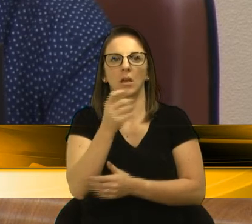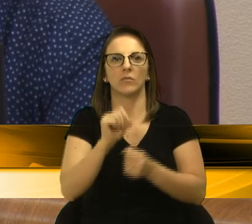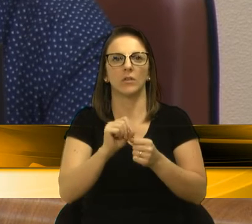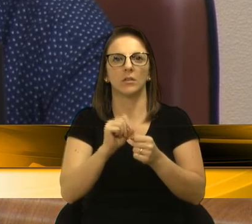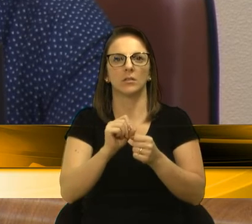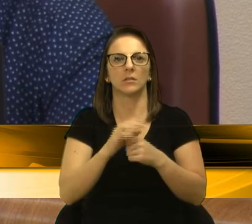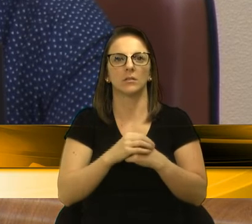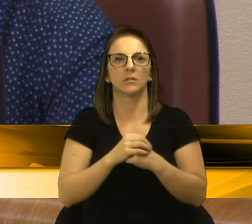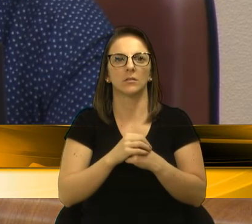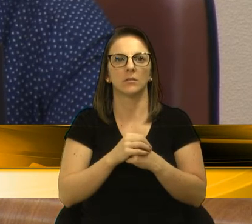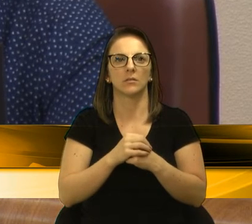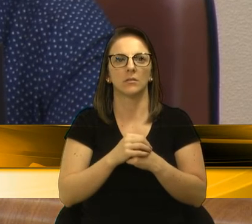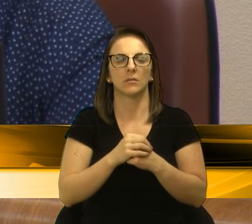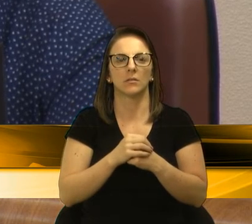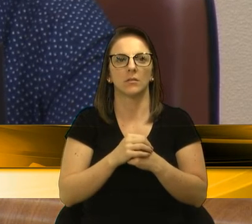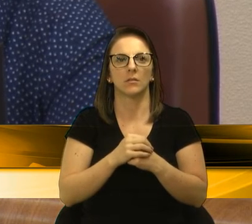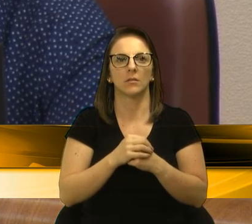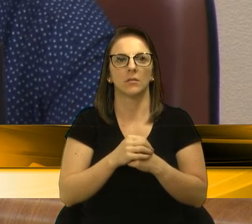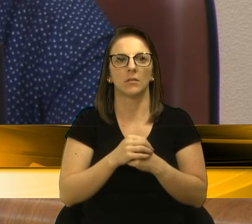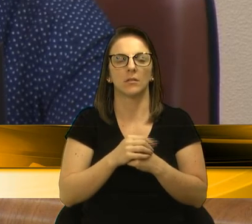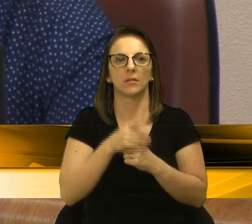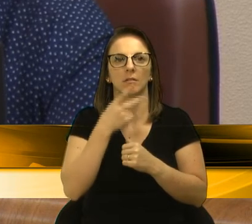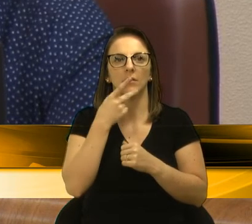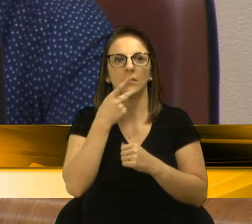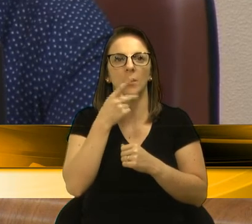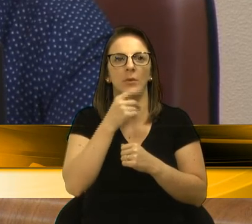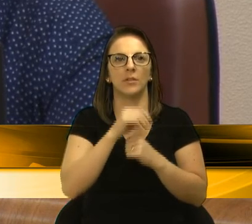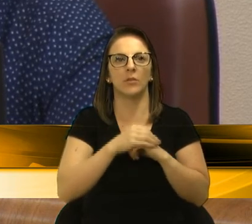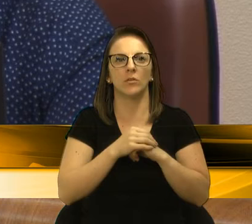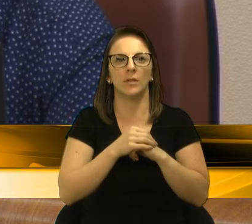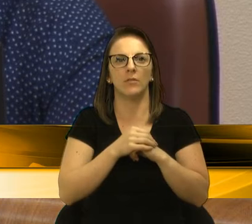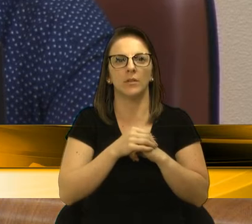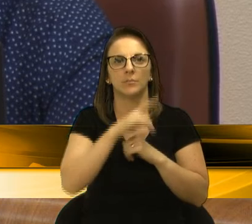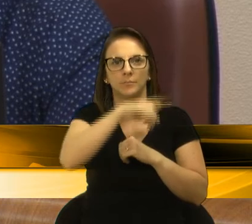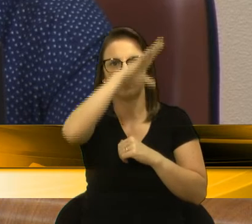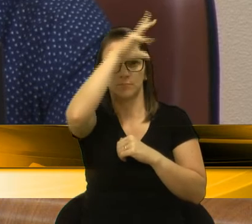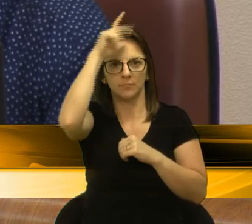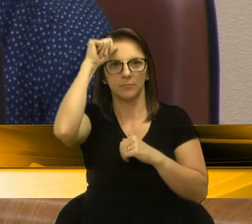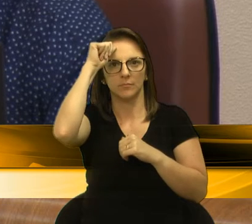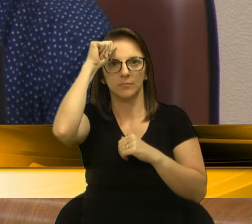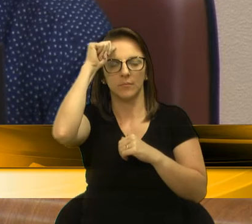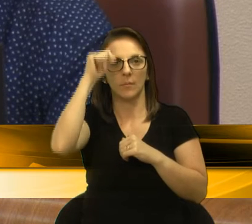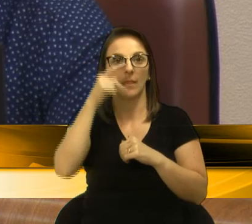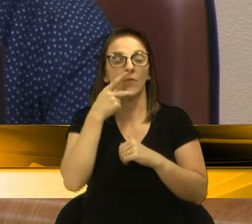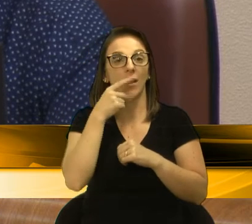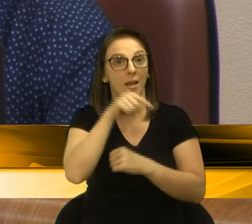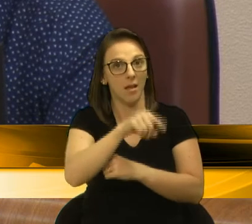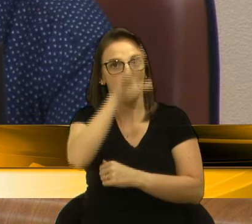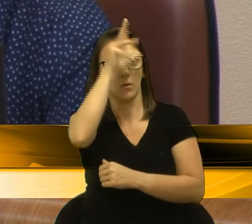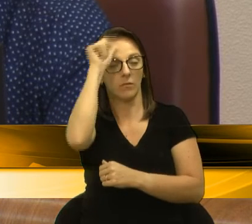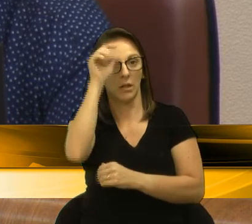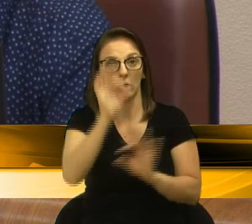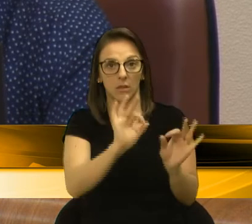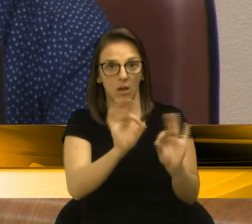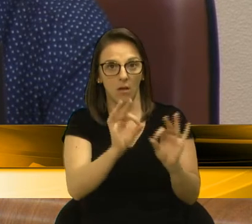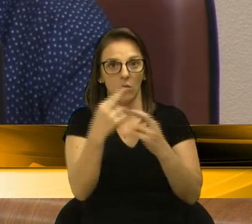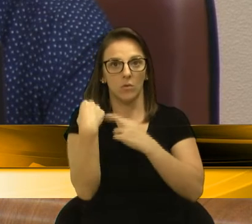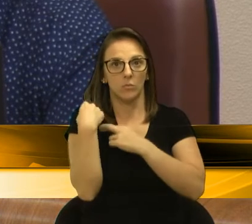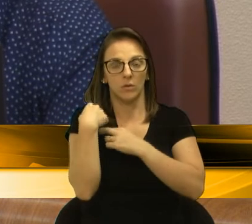ocorrentes não podem ser debatidas ao prefeito. Dir-se-á, então, que o prefeito, se não é responsável